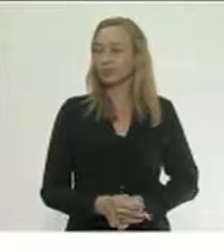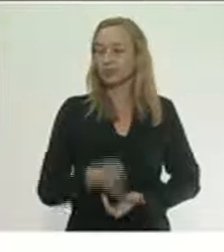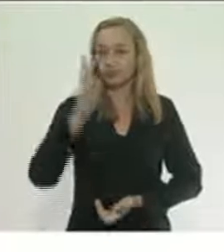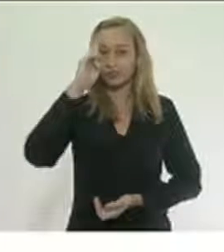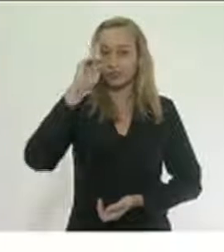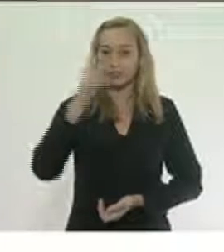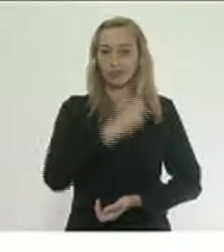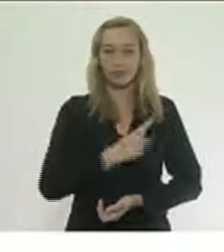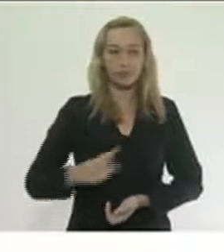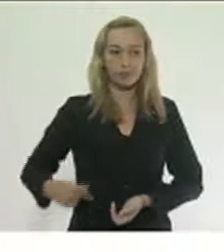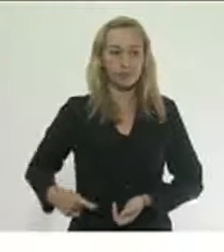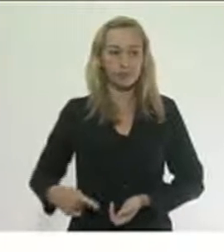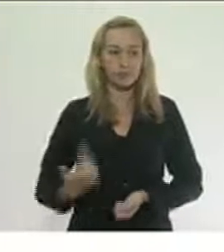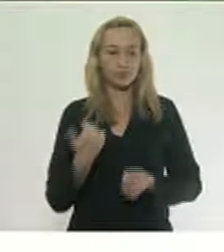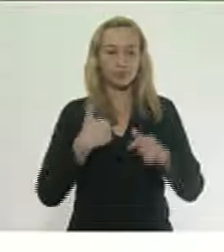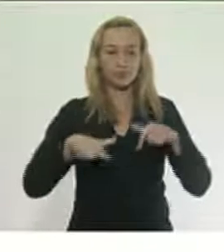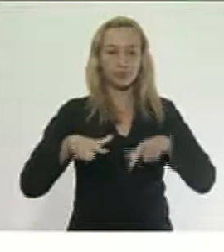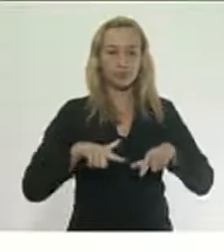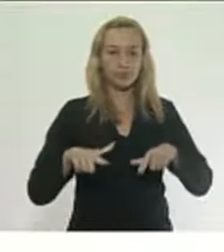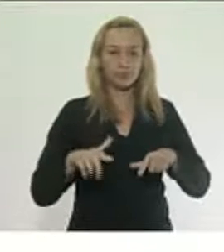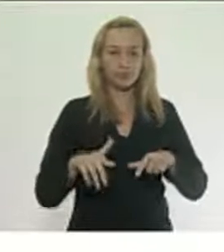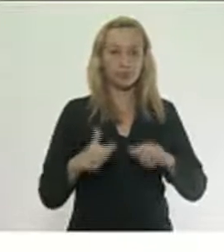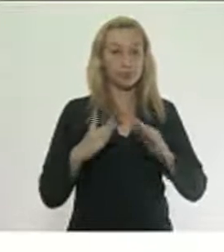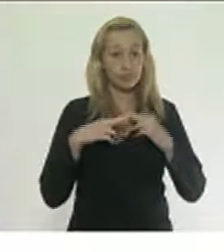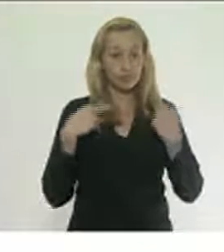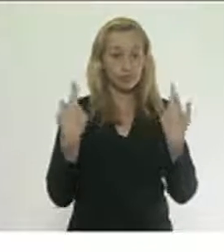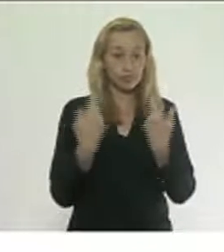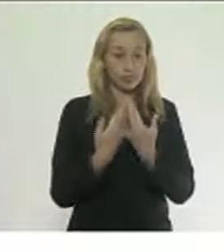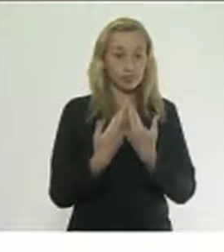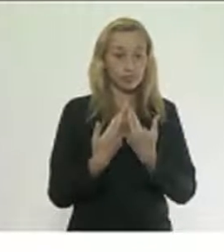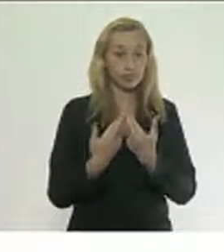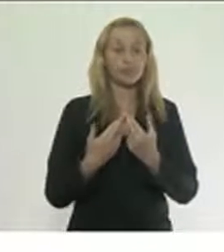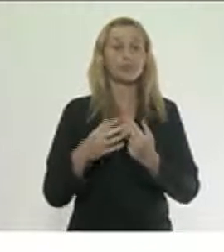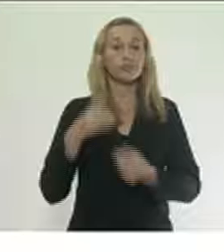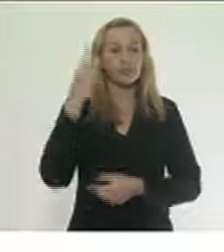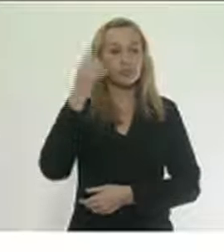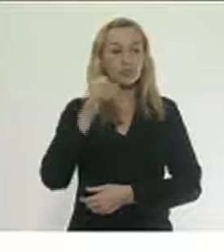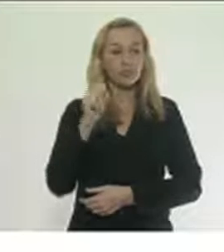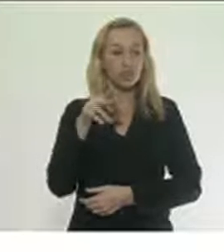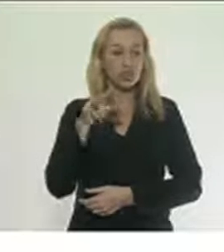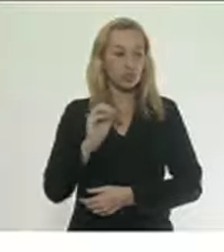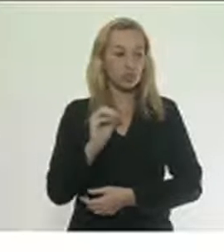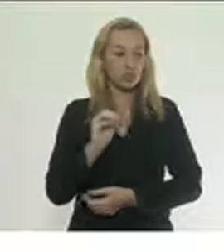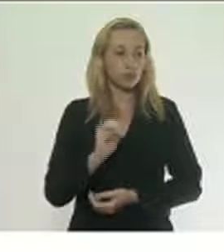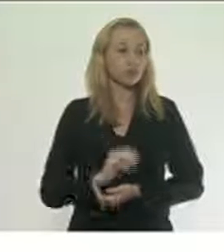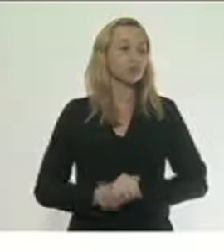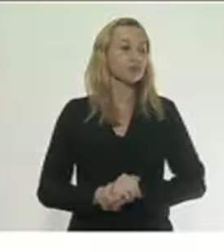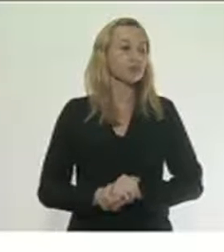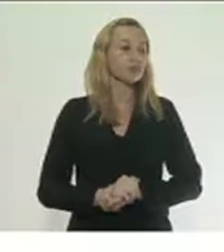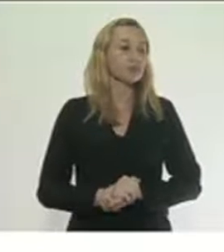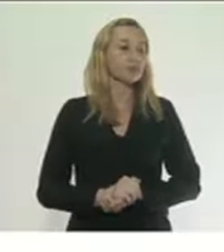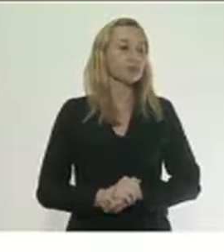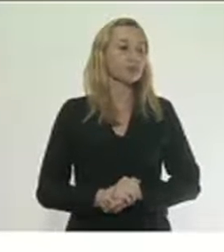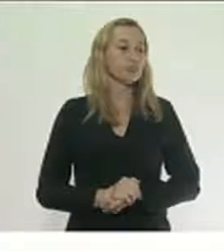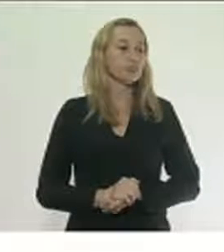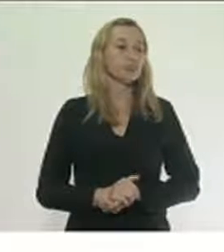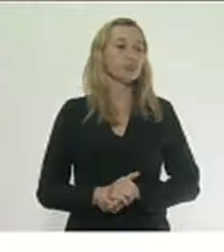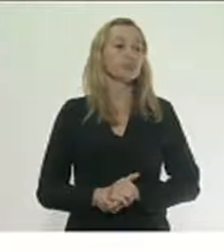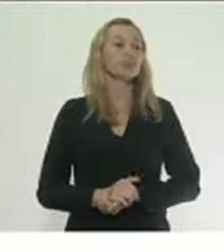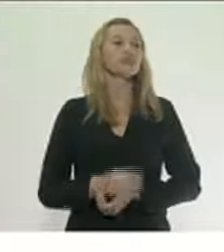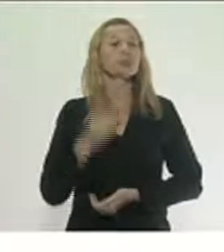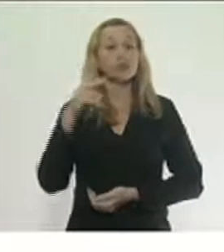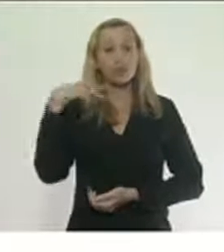Senhor presidente dos trabalhos desta sessão, nobre deputado Sérgio Bach, senhoras vereadoras presentes,